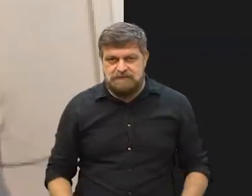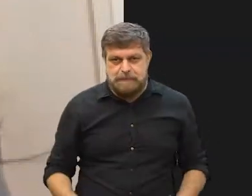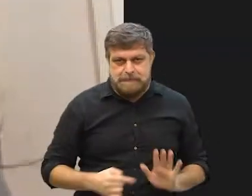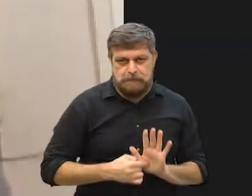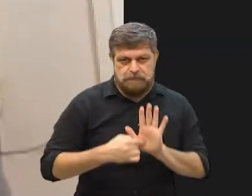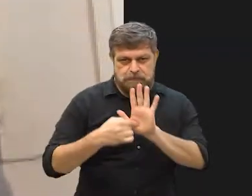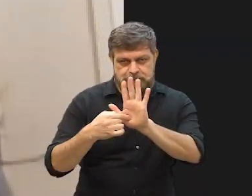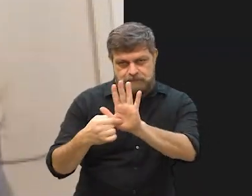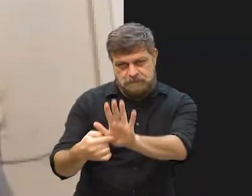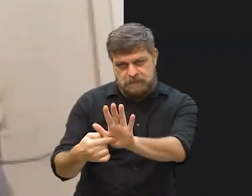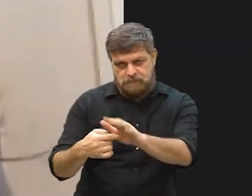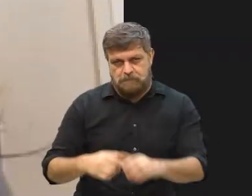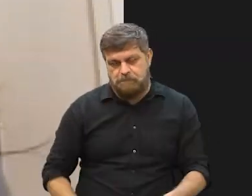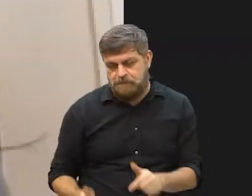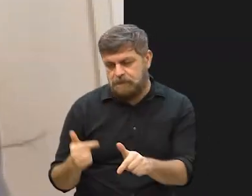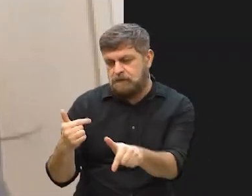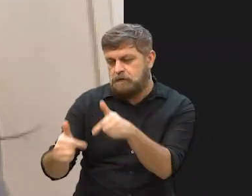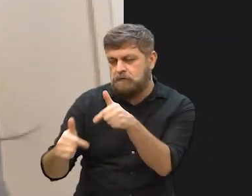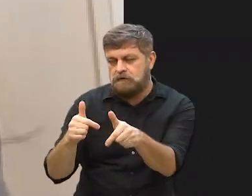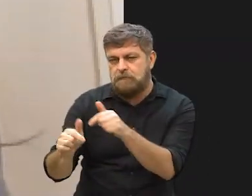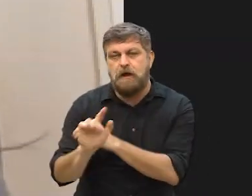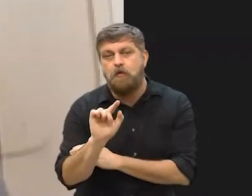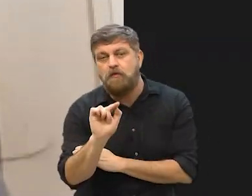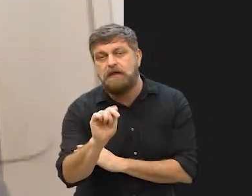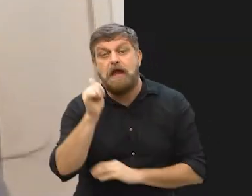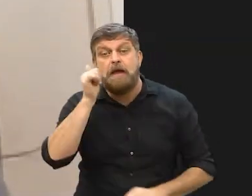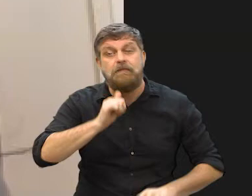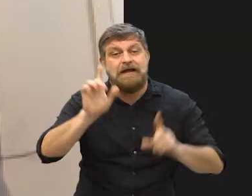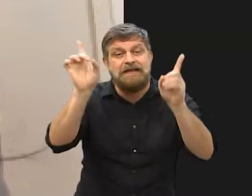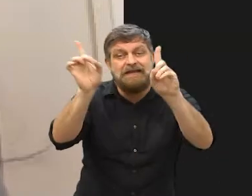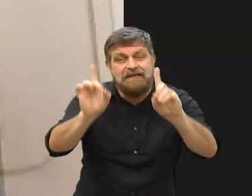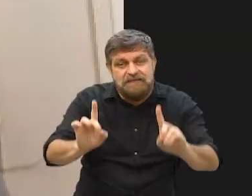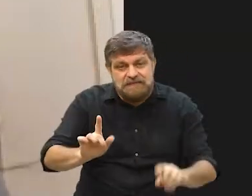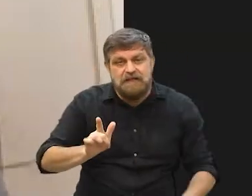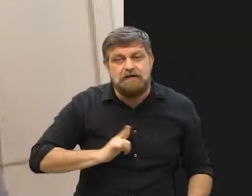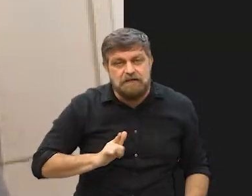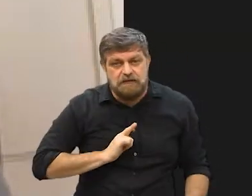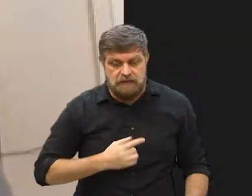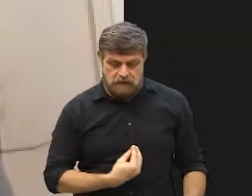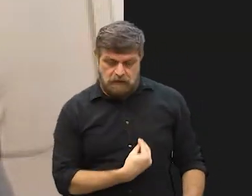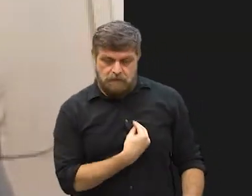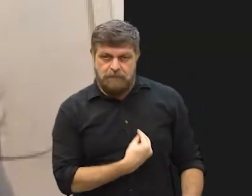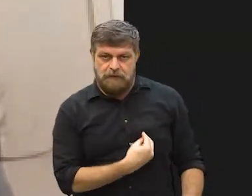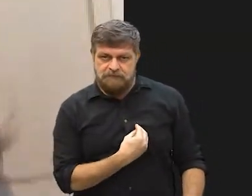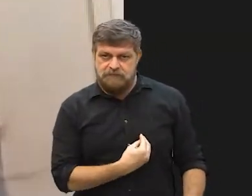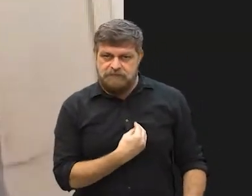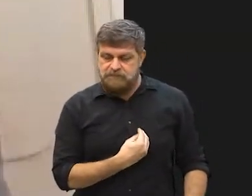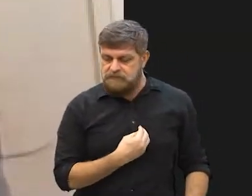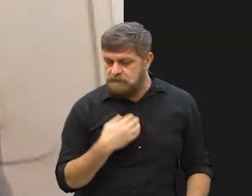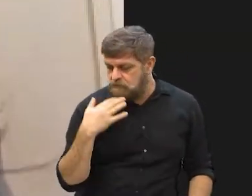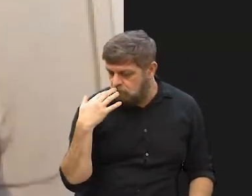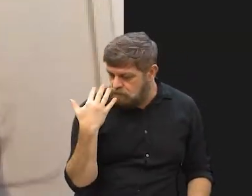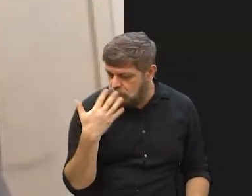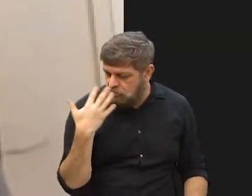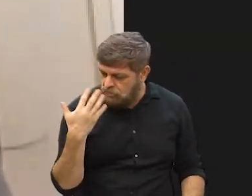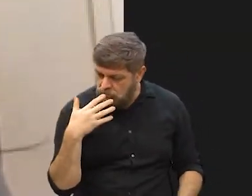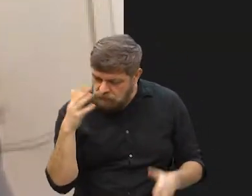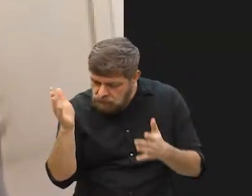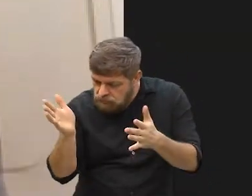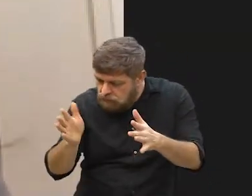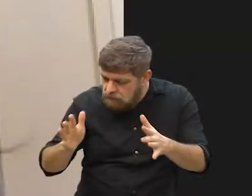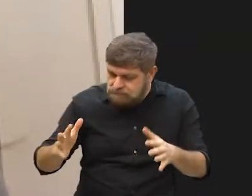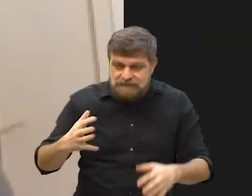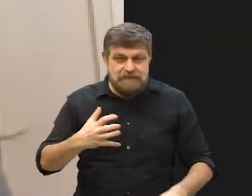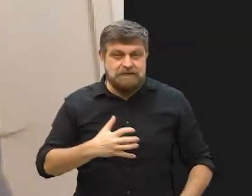mostrar nesse trabalho, Val, que as mulheres com deficiência, elas podem sim ser atraentes, ser bonitas,